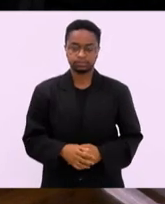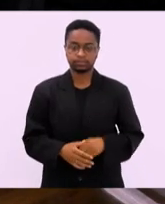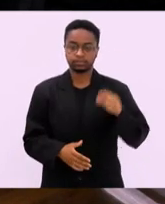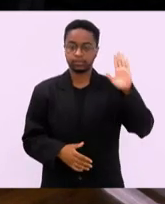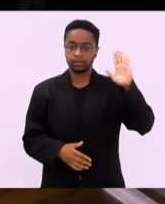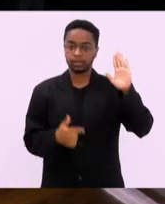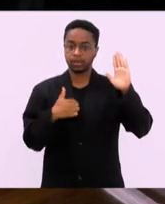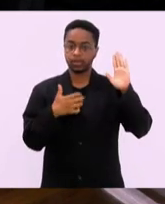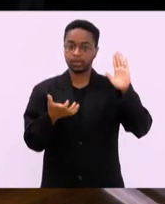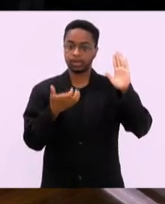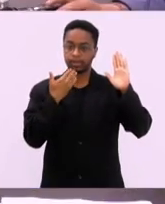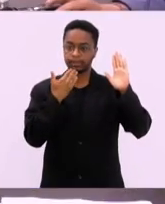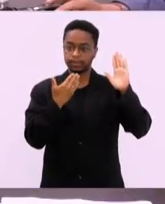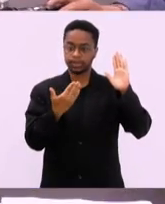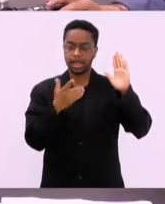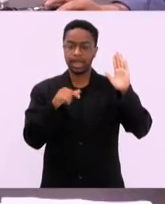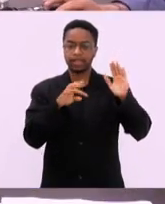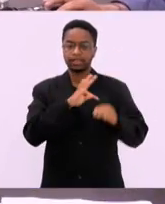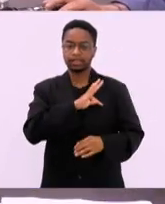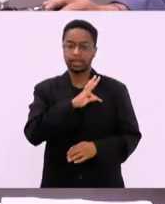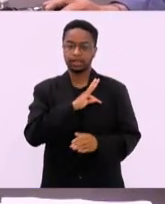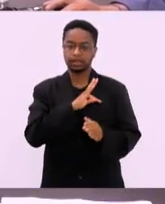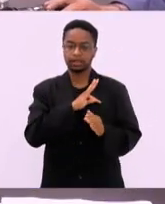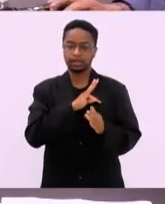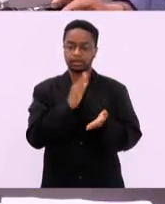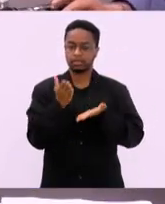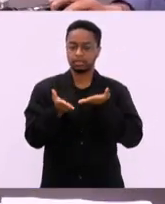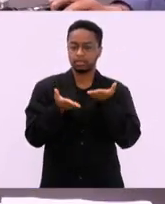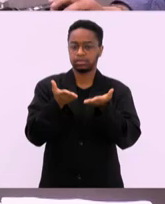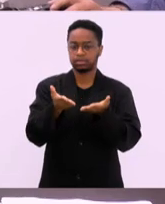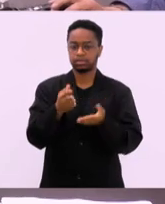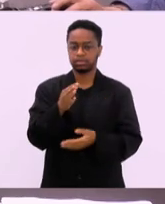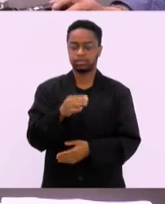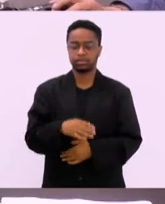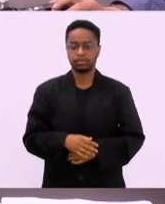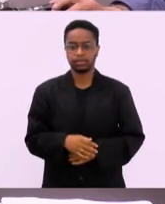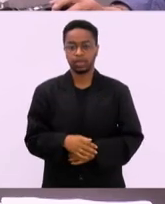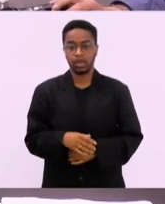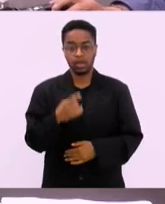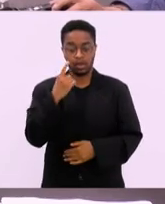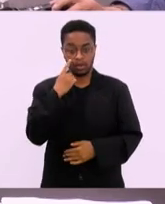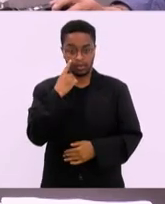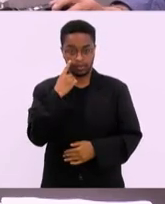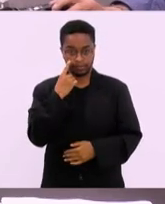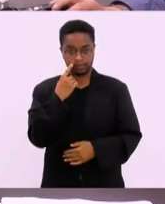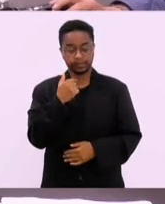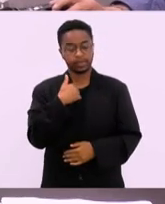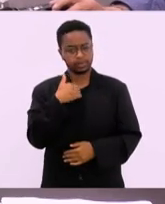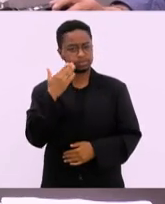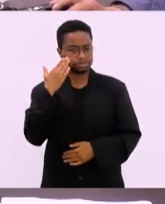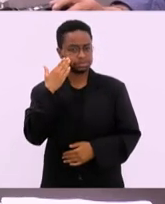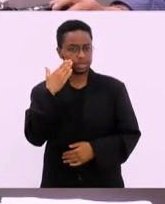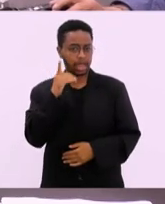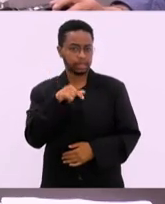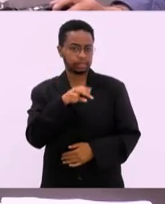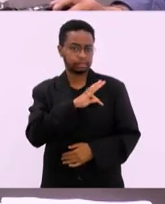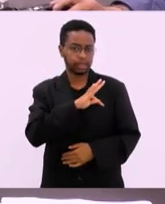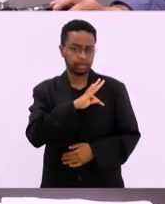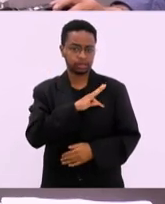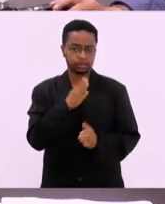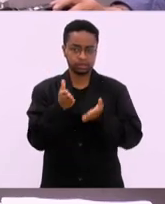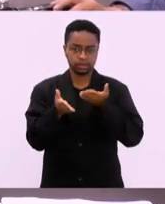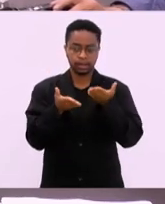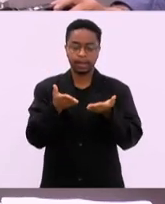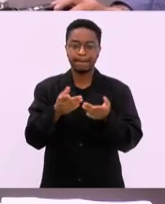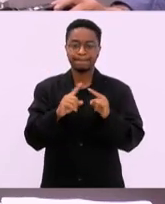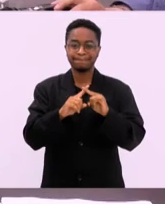pedir... É uma técnica terapêutica. Pois é, porque... Olha só, eu sei que é uma técnica terapêutica. Não, estou dizendo... Eu